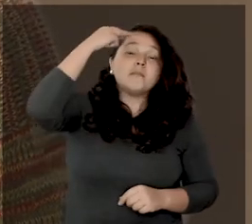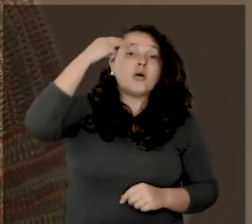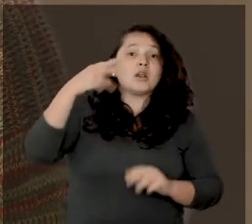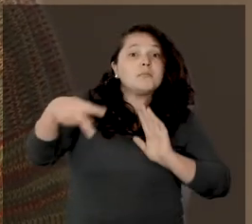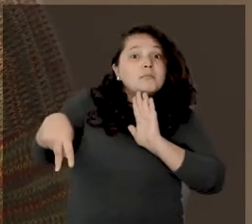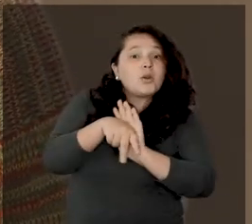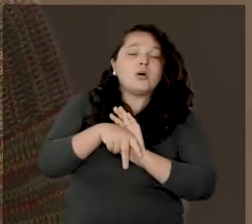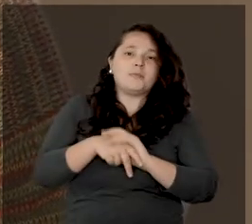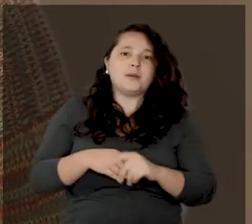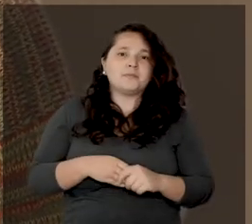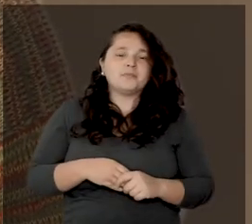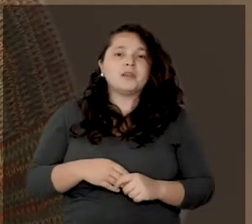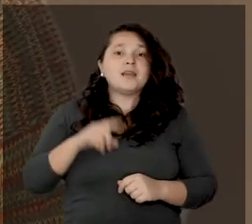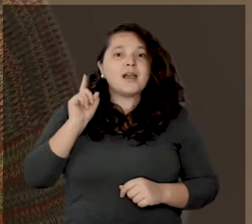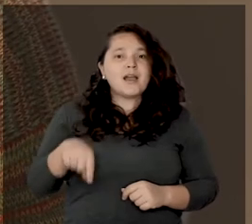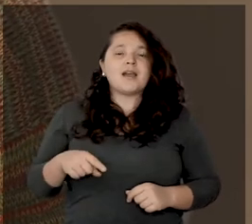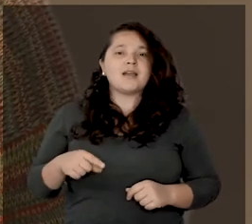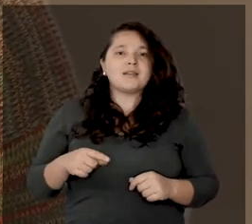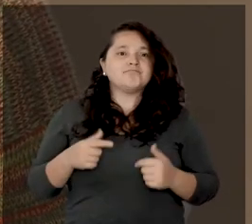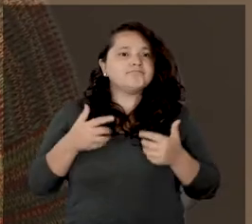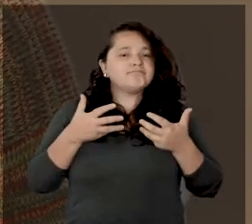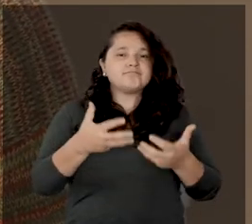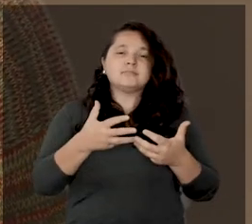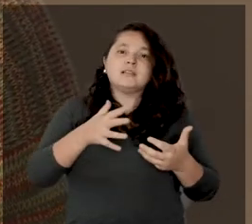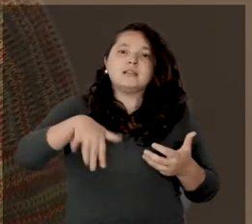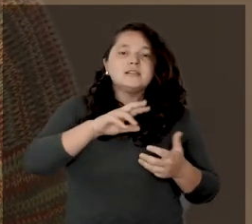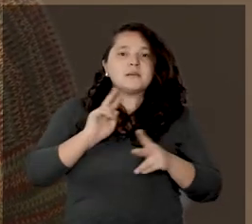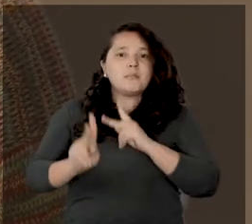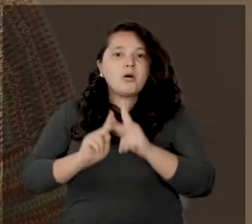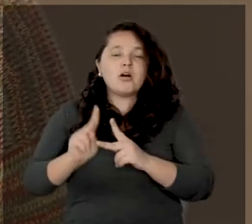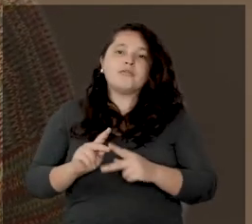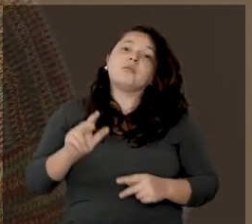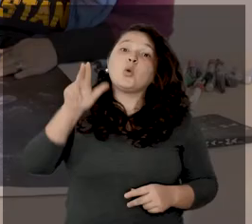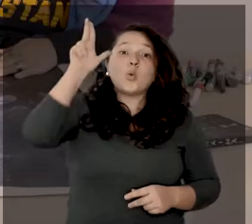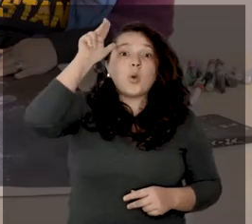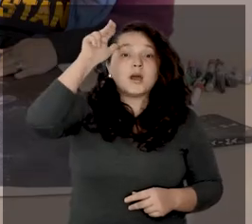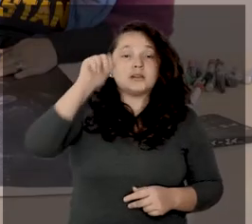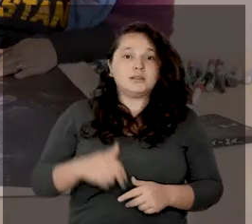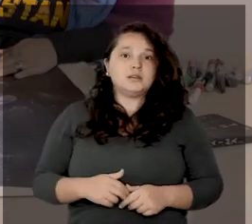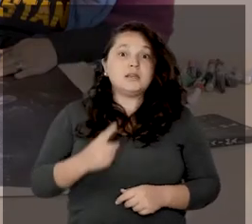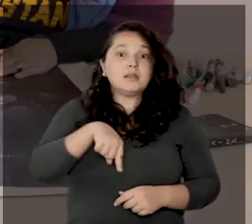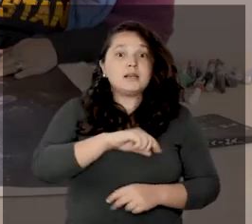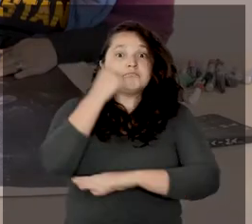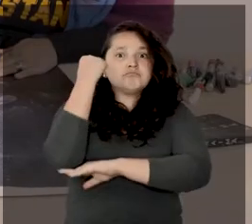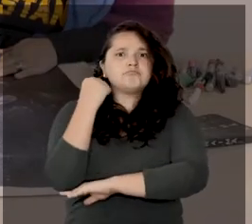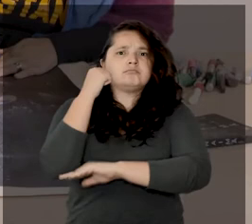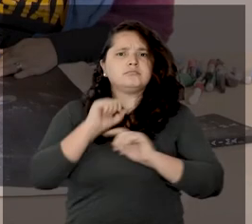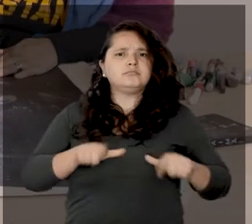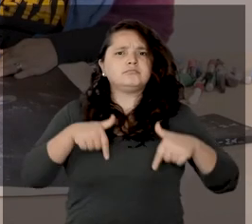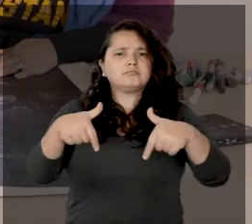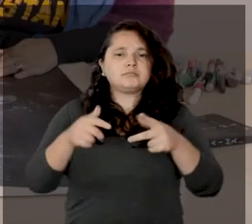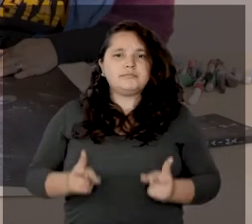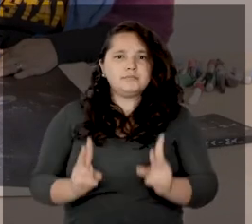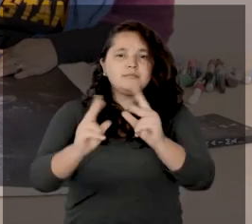tem o pertencimento a esses povos que hoje os Guarani representam tanto, por resistirem tanto, né? Então, ela vem disso tudo.